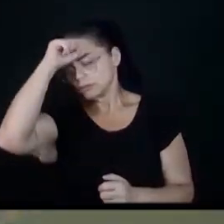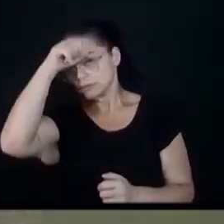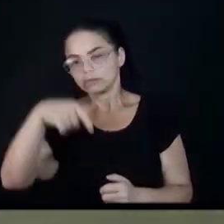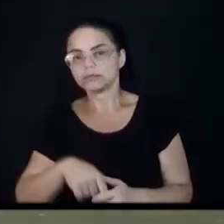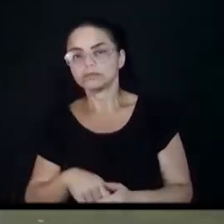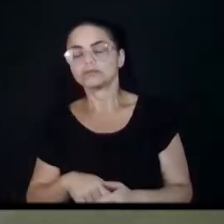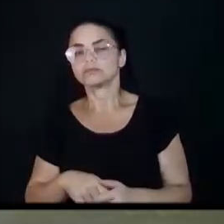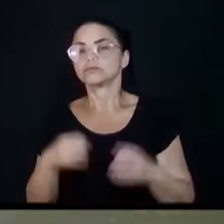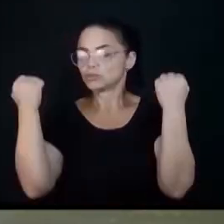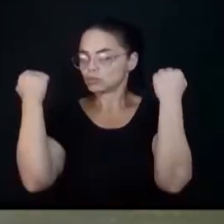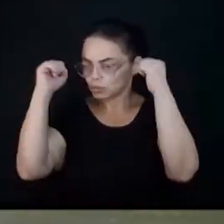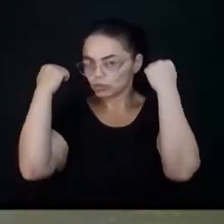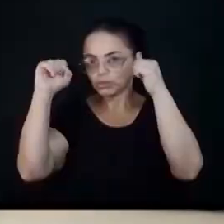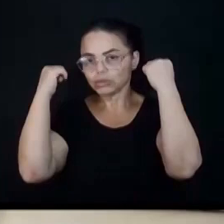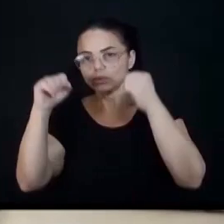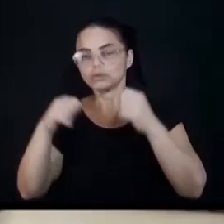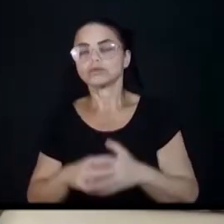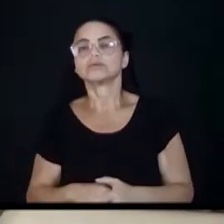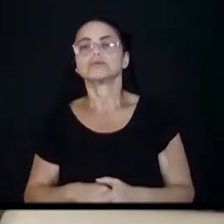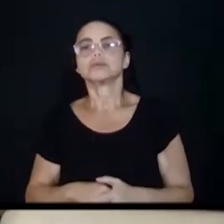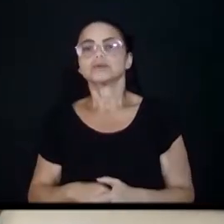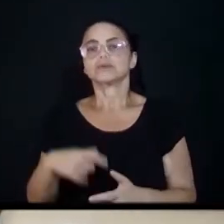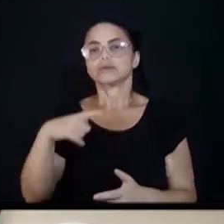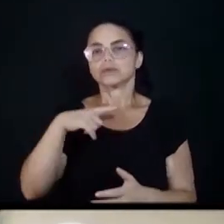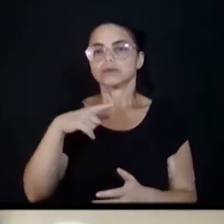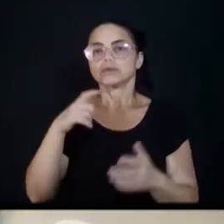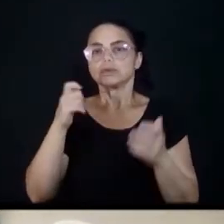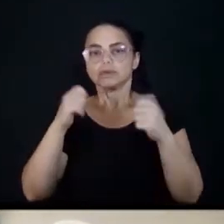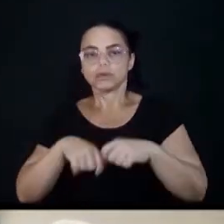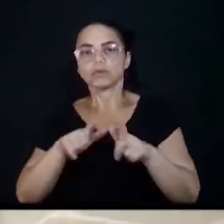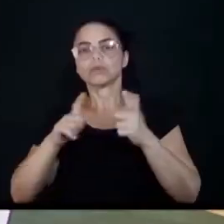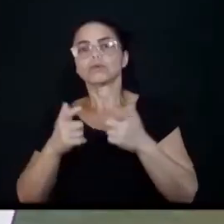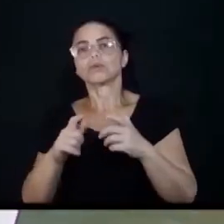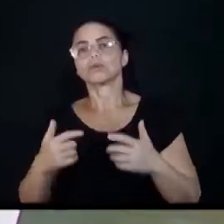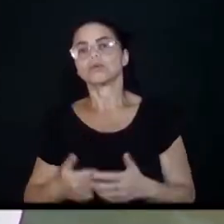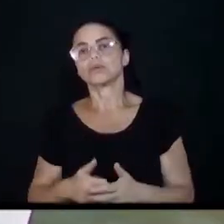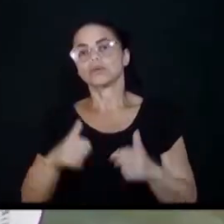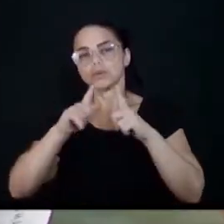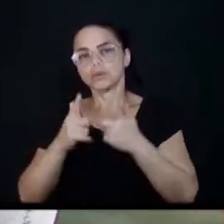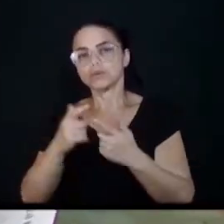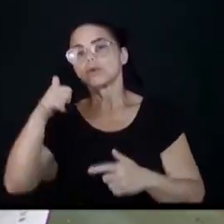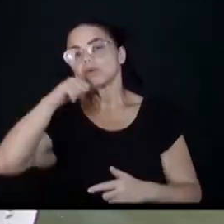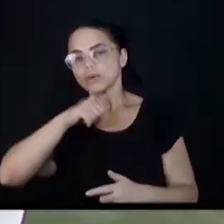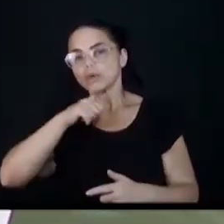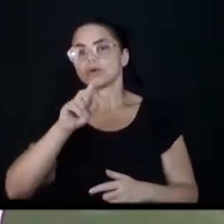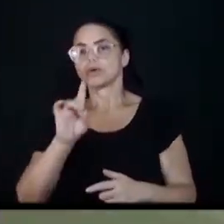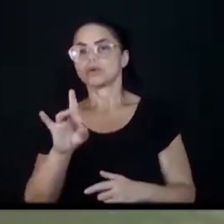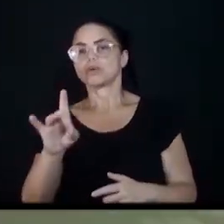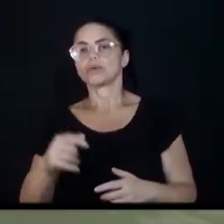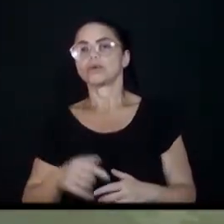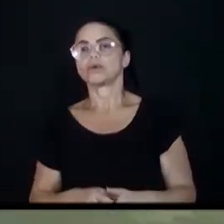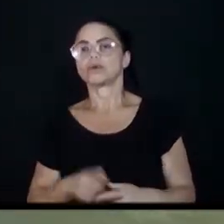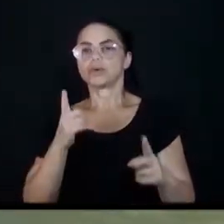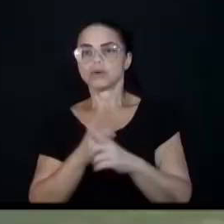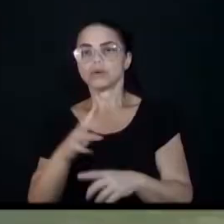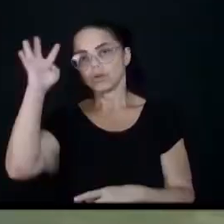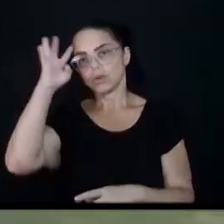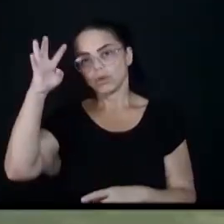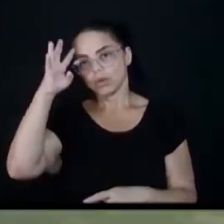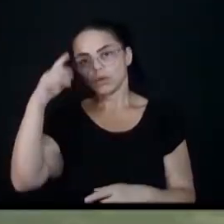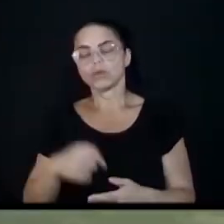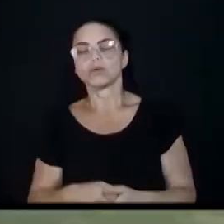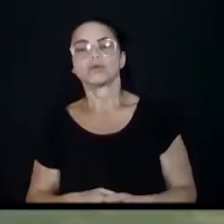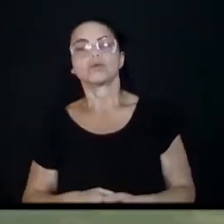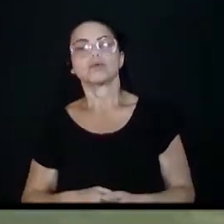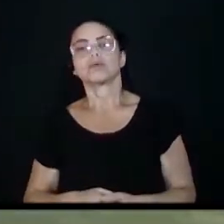Aí depois agora tem um grupo de mulheres, onde a gente fala de tudo, que só mulheres que se encontram nas quarta-feiras. As atividades aqui